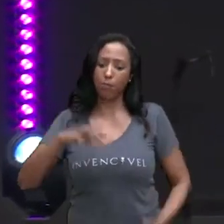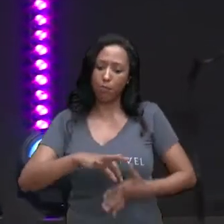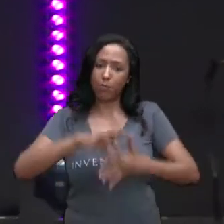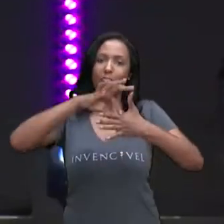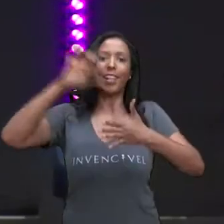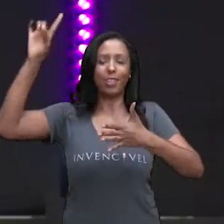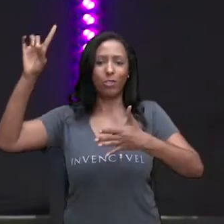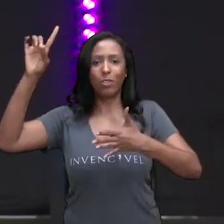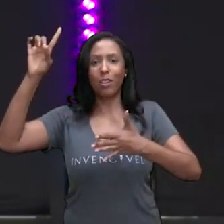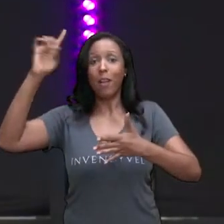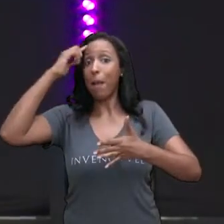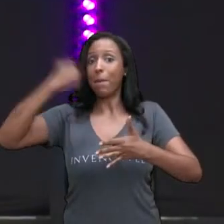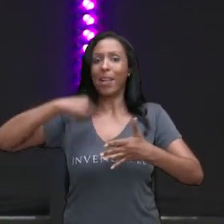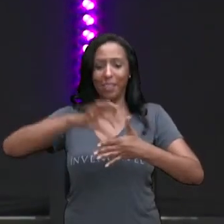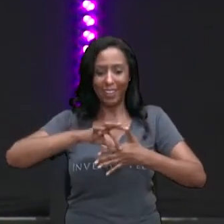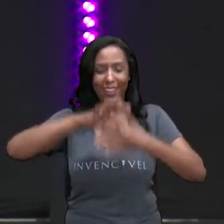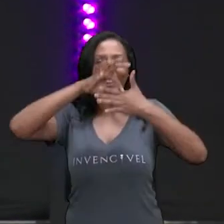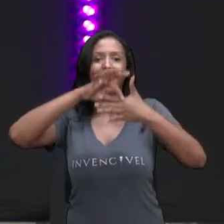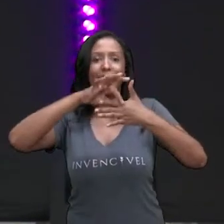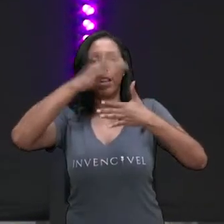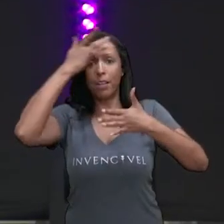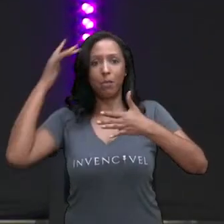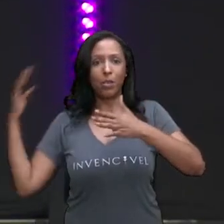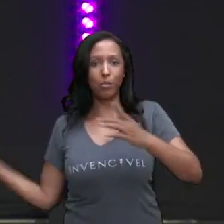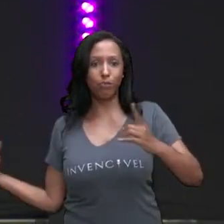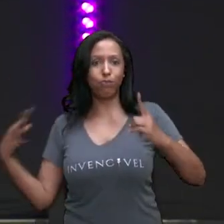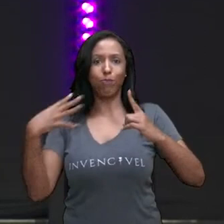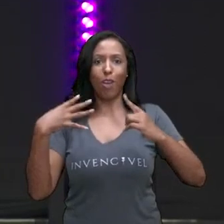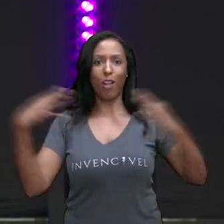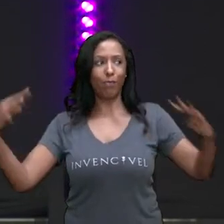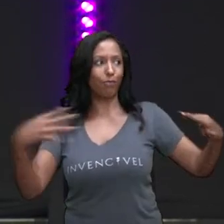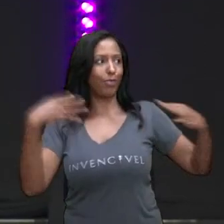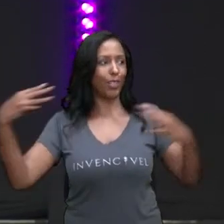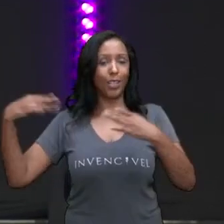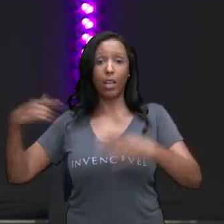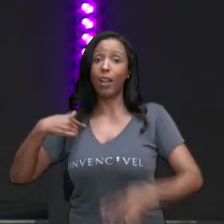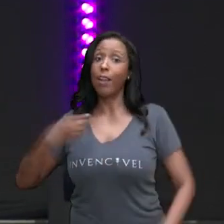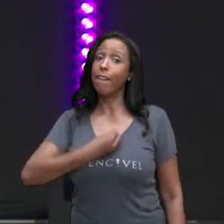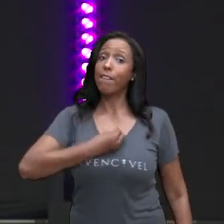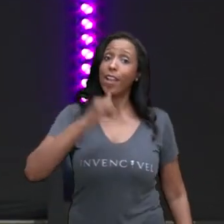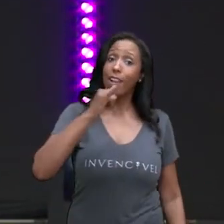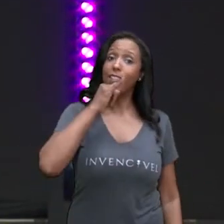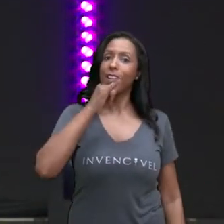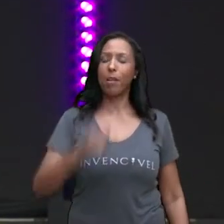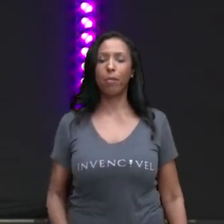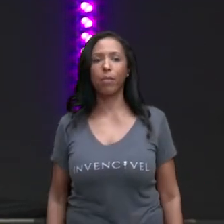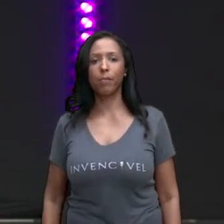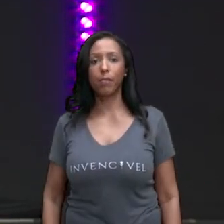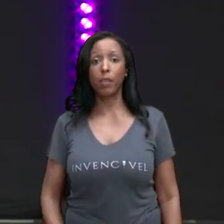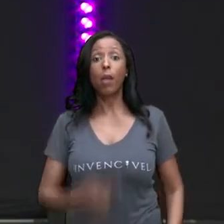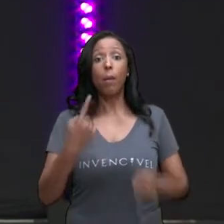Aqueles que não leem a Bíblia, porque eu estou lendo a Bíblia, eles começam a ver a Bíblia nas minhas